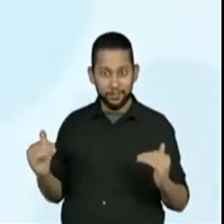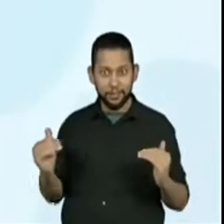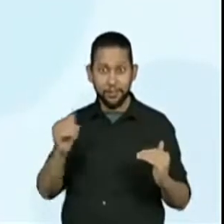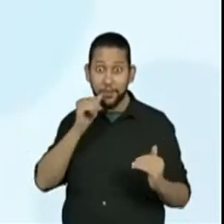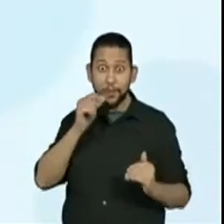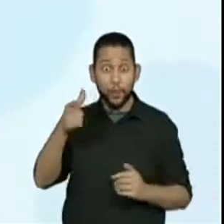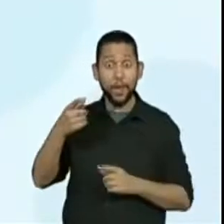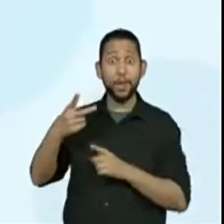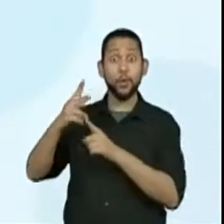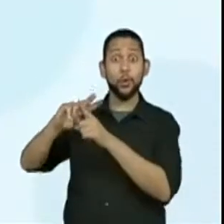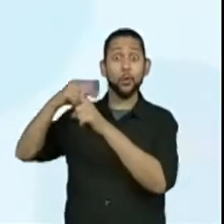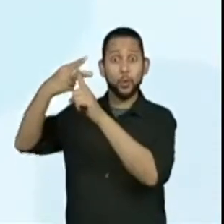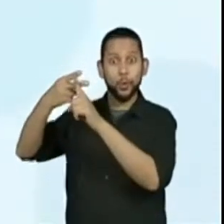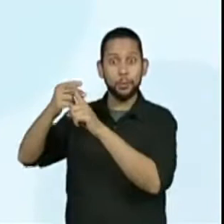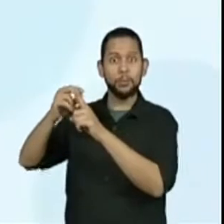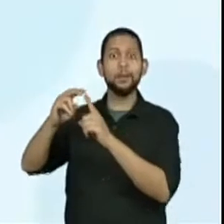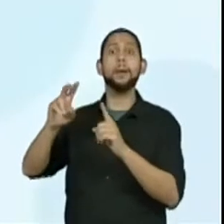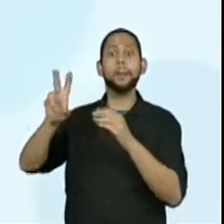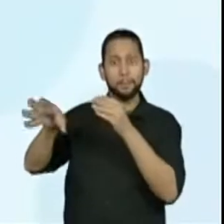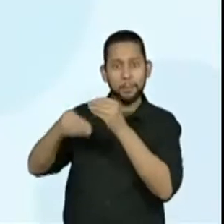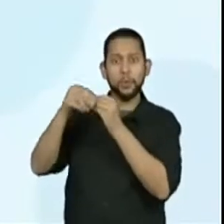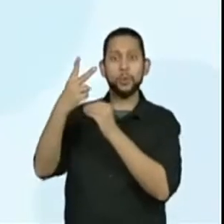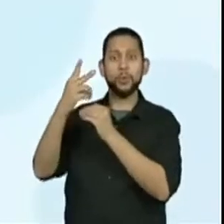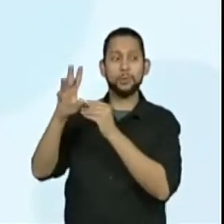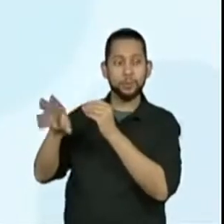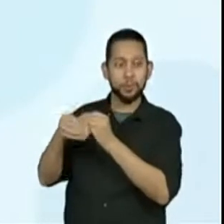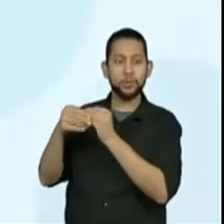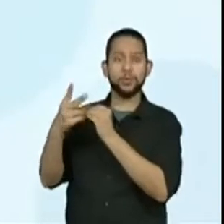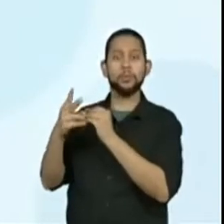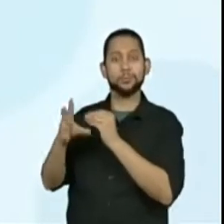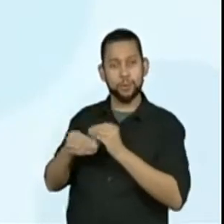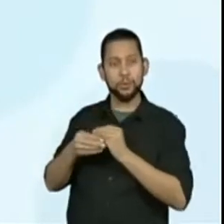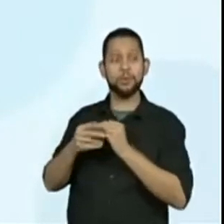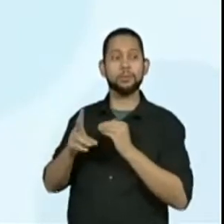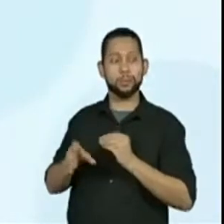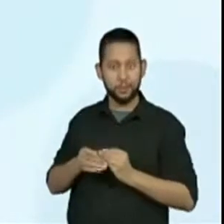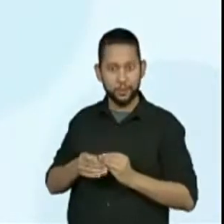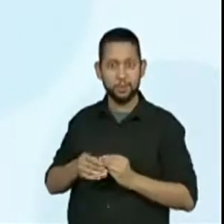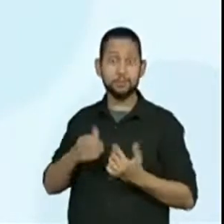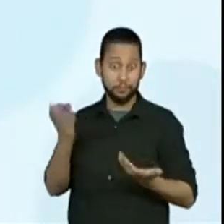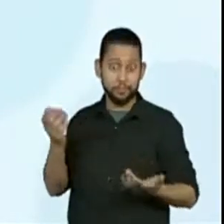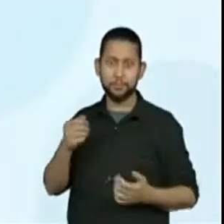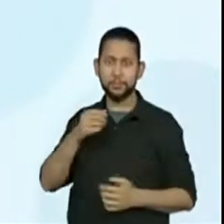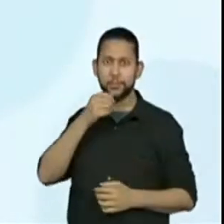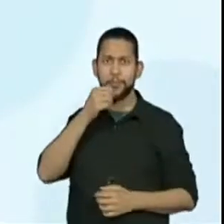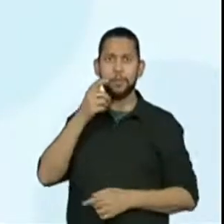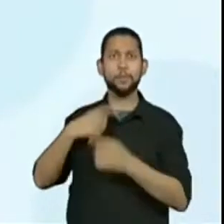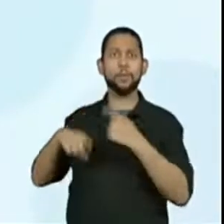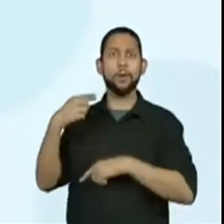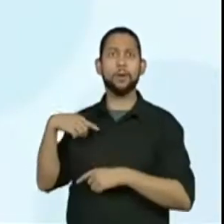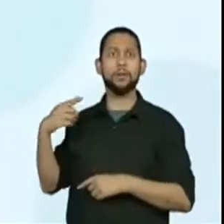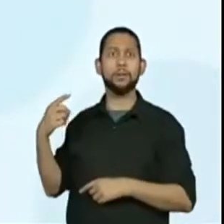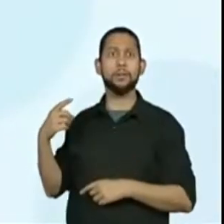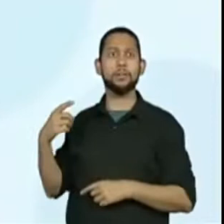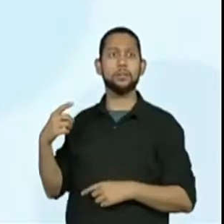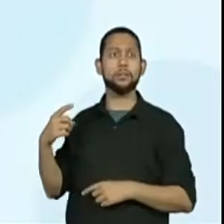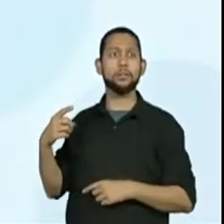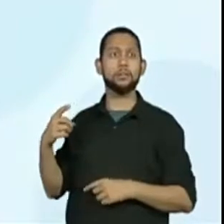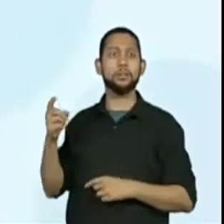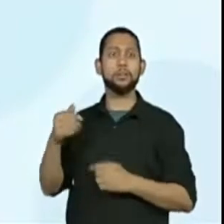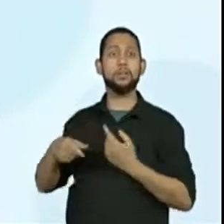Apesar da gente fazer o dobro ali, volta uma, oráculo, para eles poderem ver a